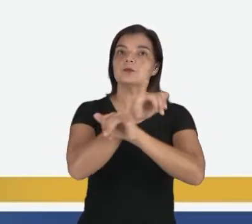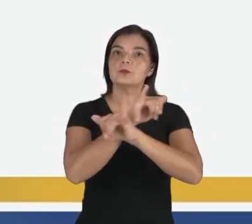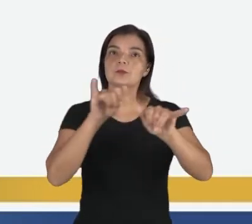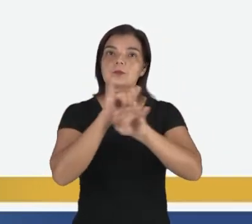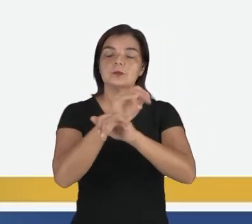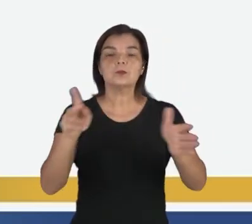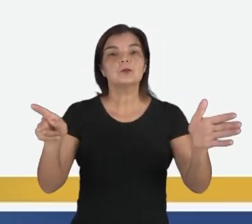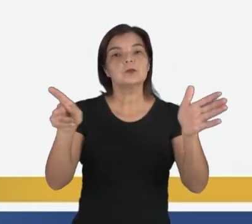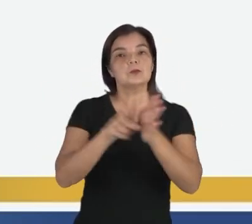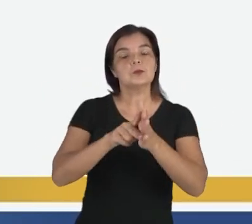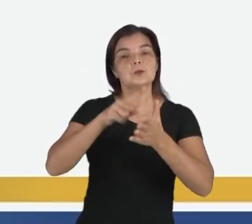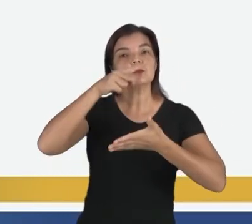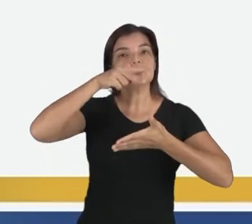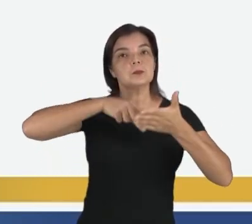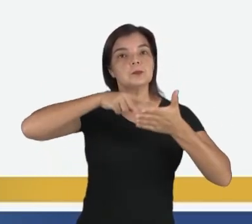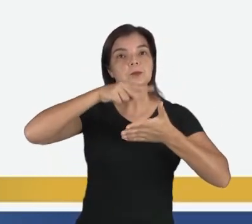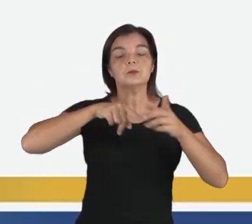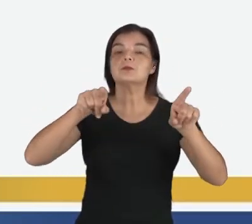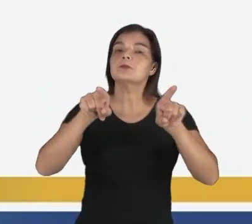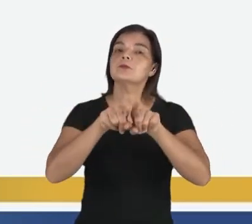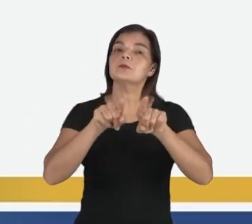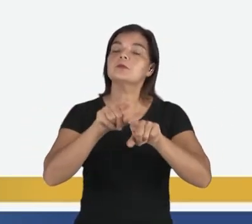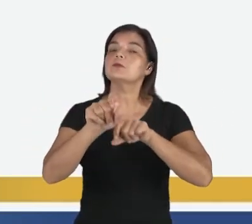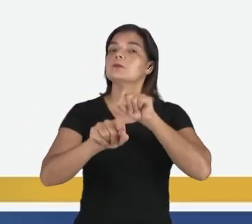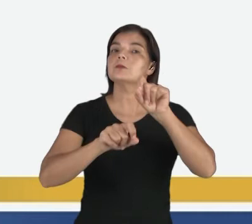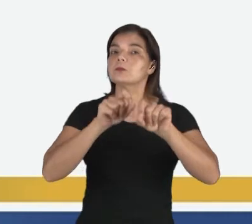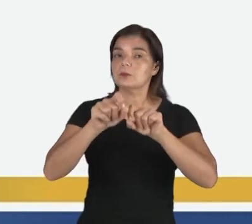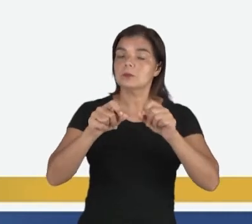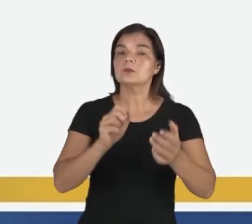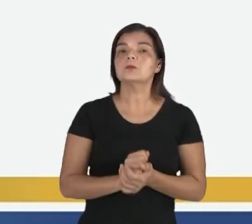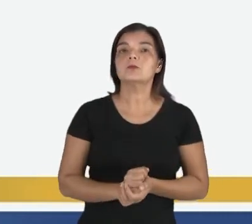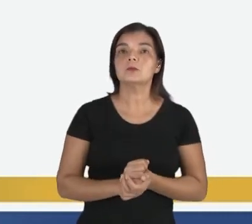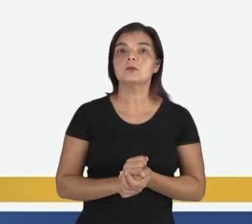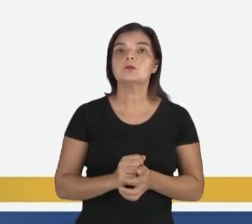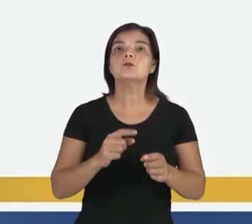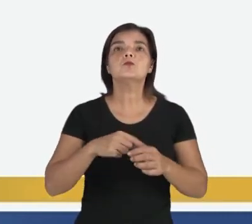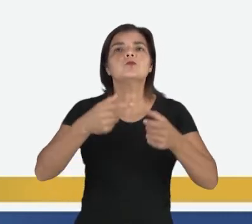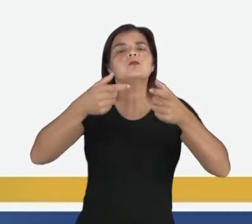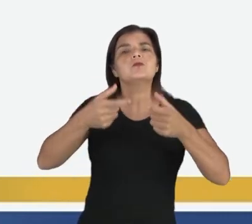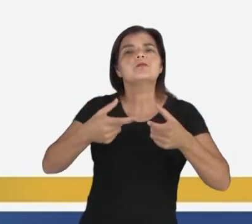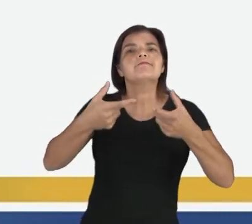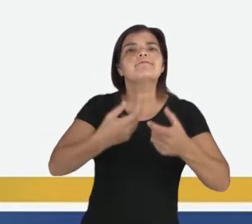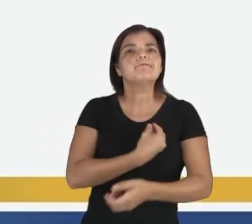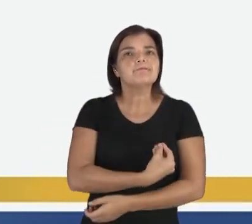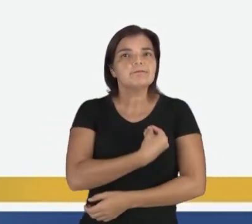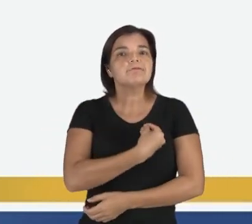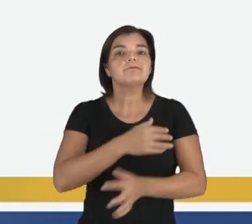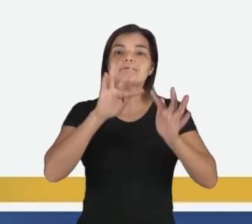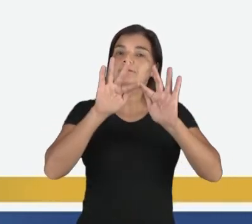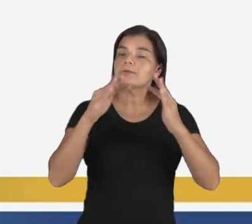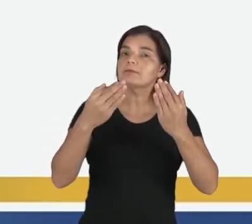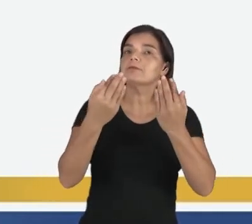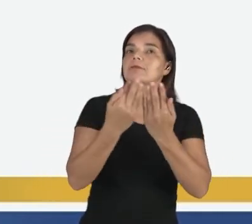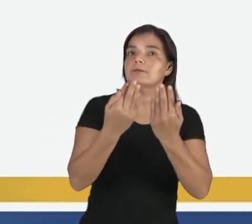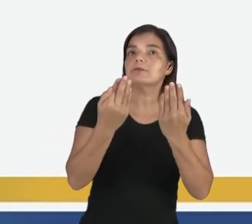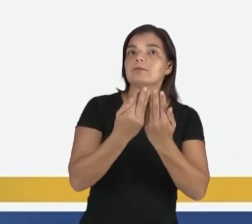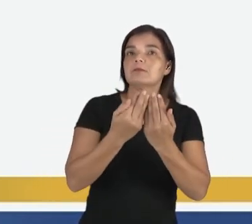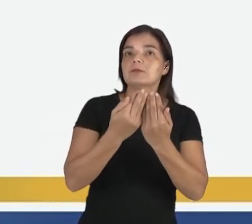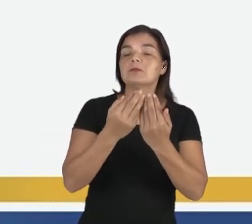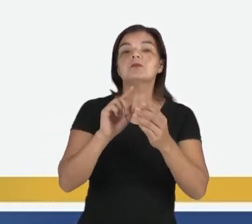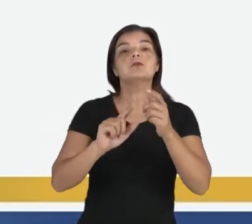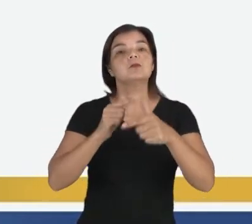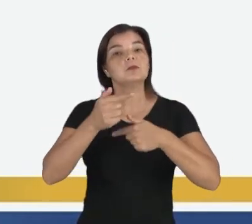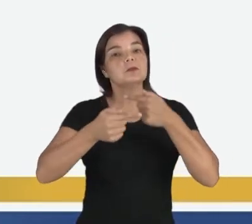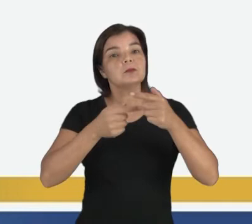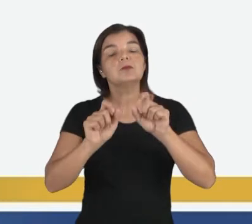da notícia. Nesse primeiro fato, especifica ao leitor o local onde moram as famílias que geraram